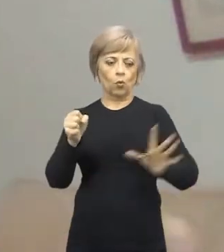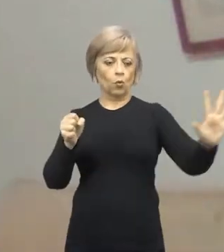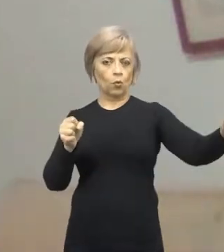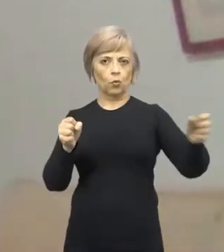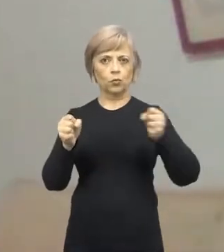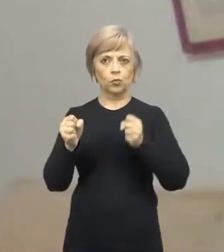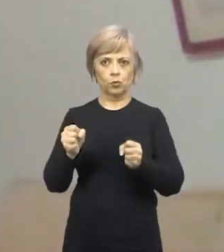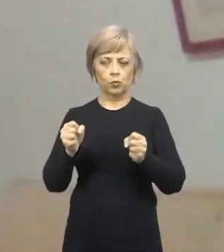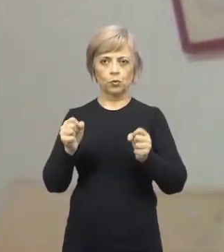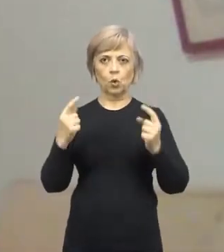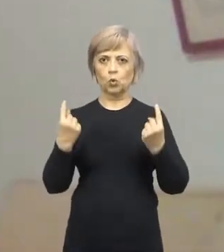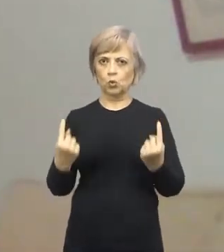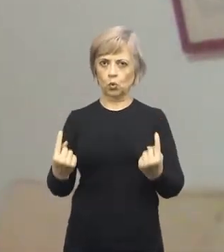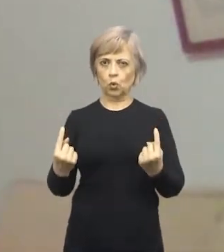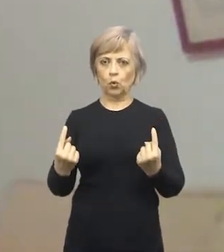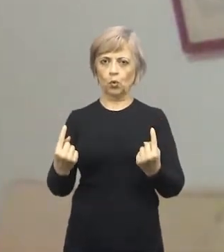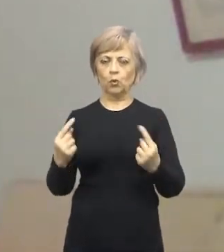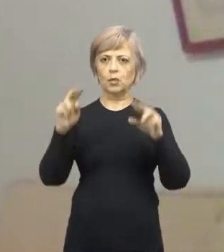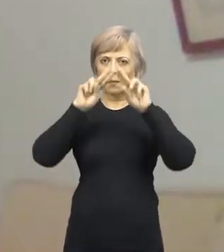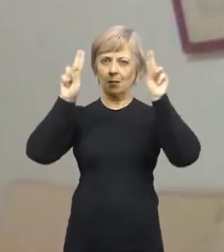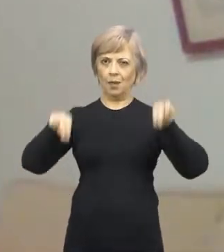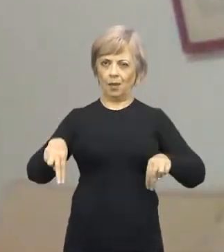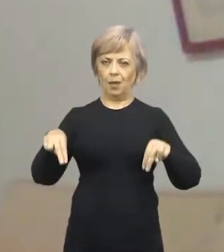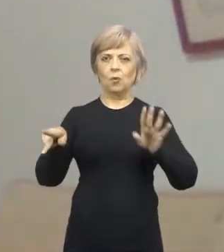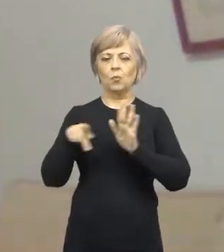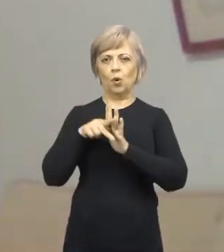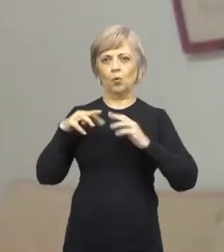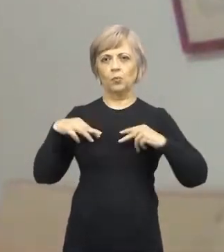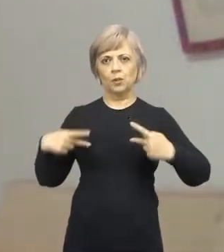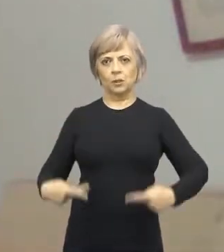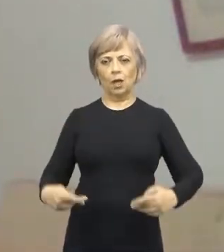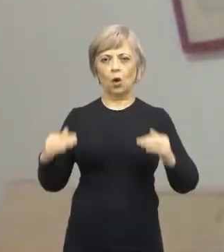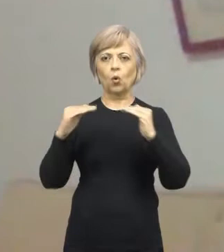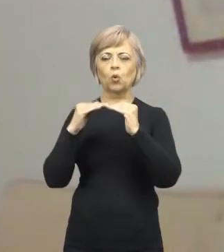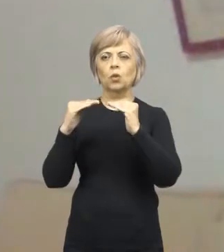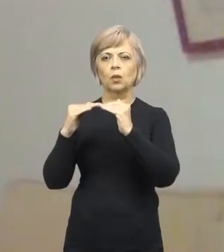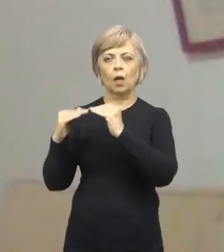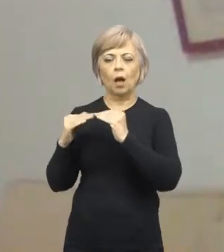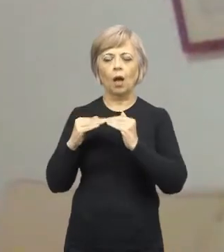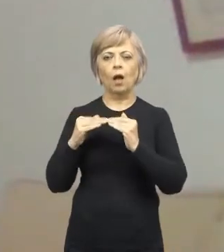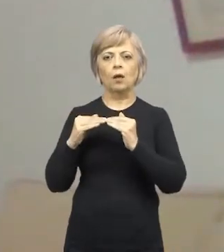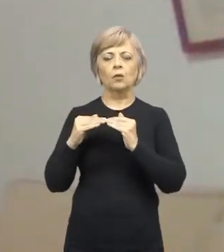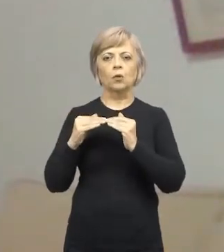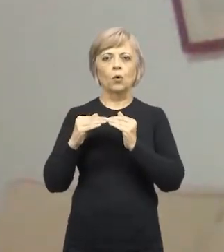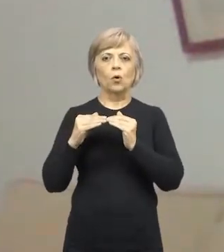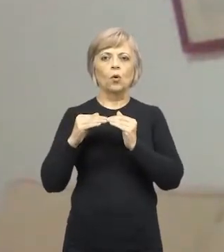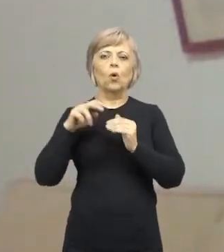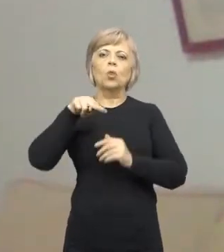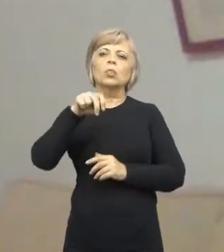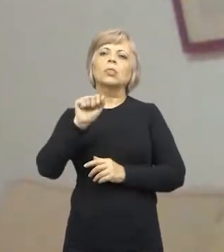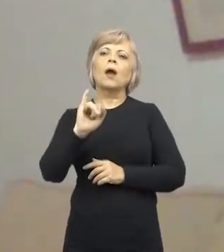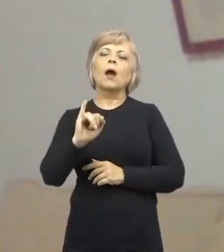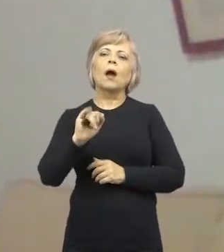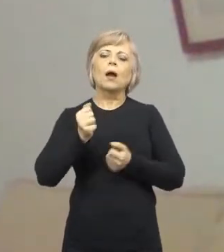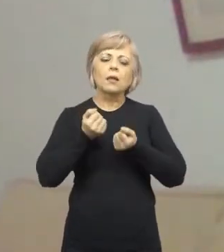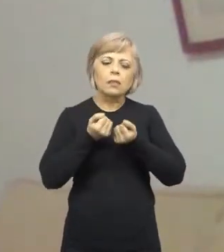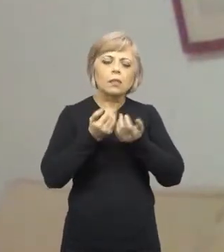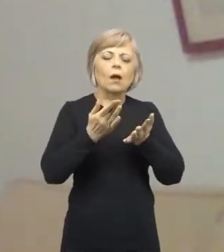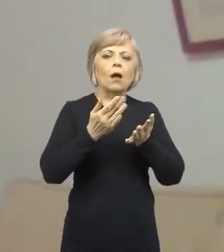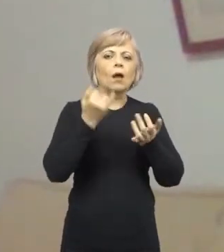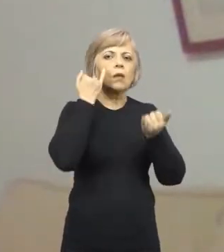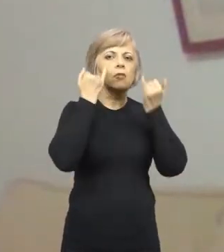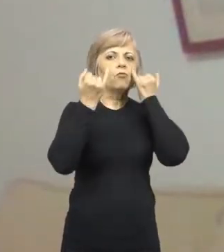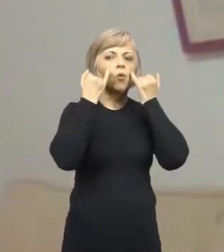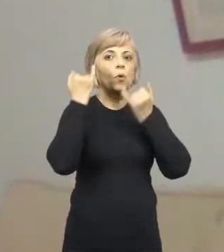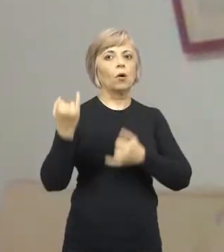as duas pontas dos membros do Ministério Público em contato, fornece informações